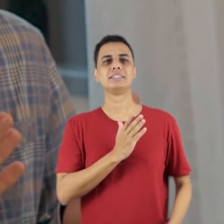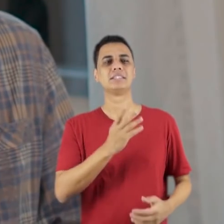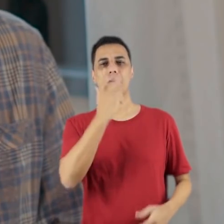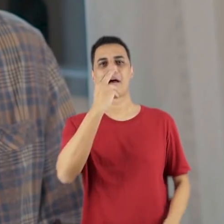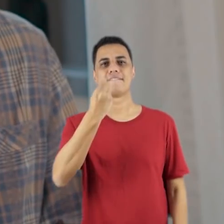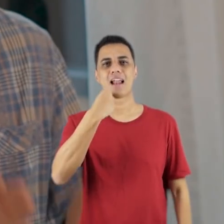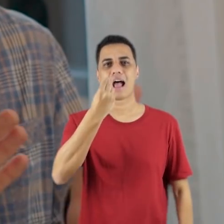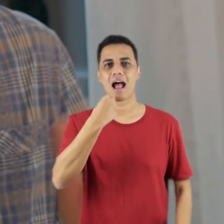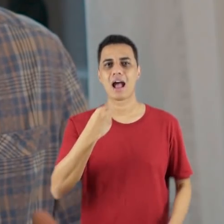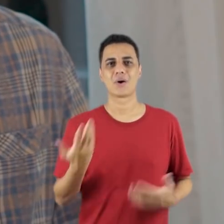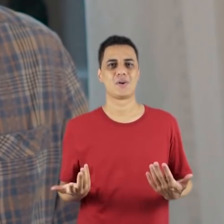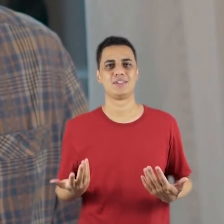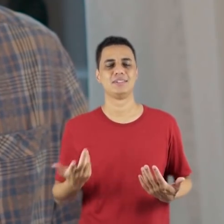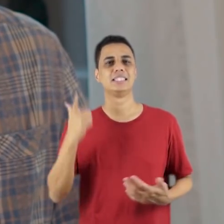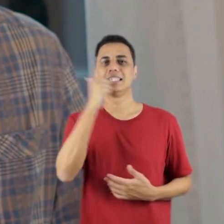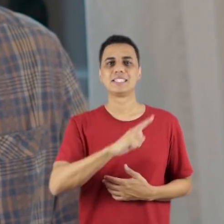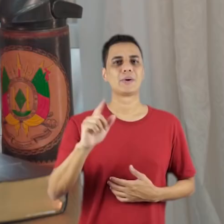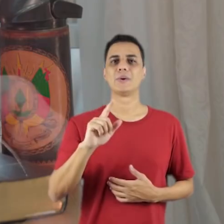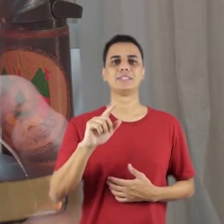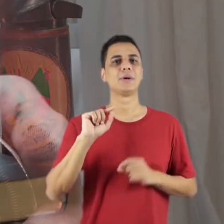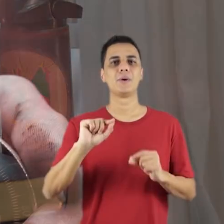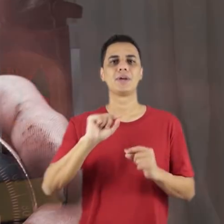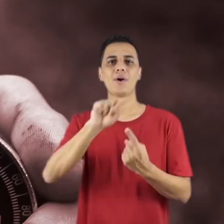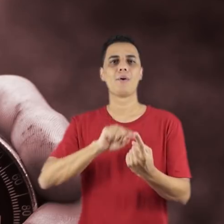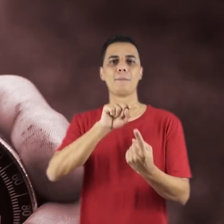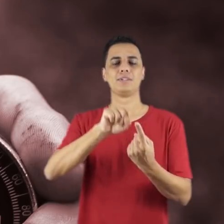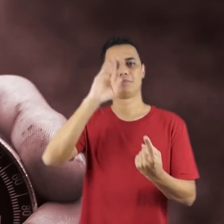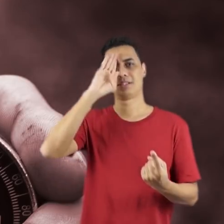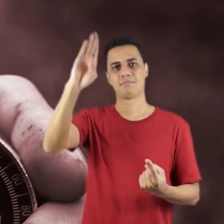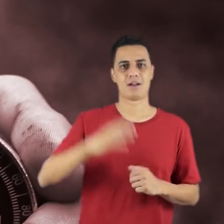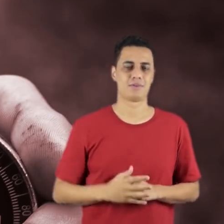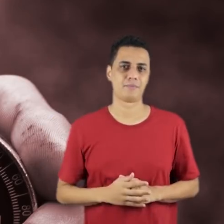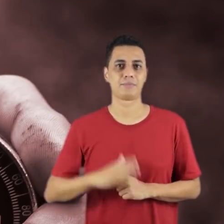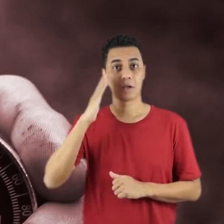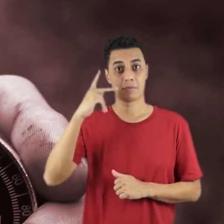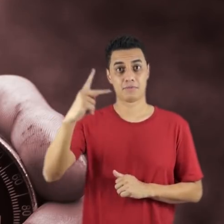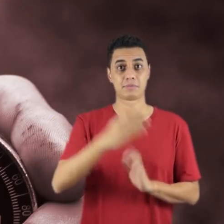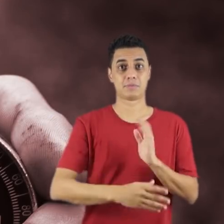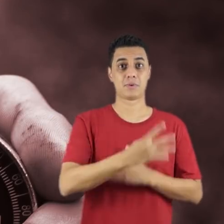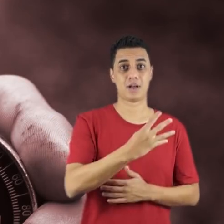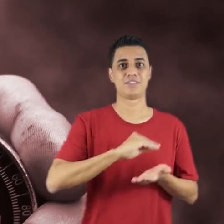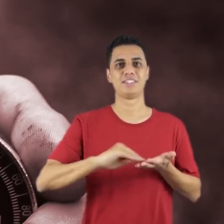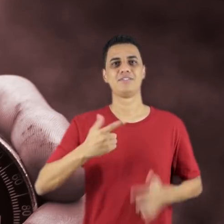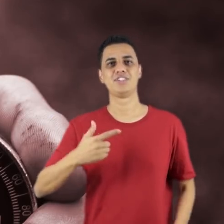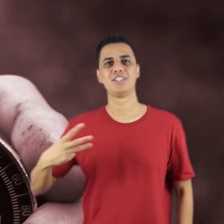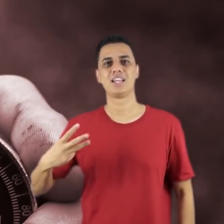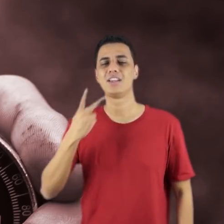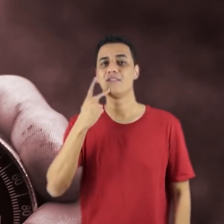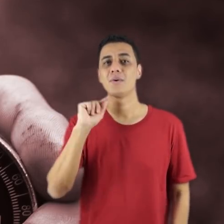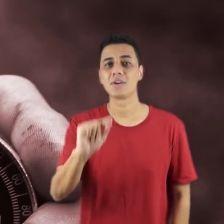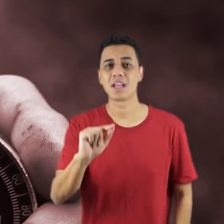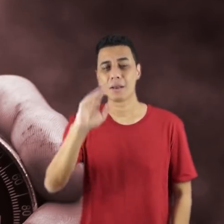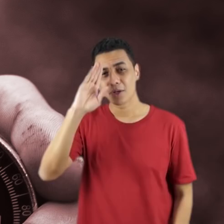não pode cumprir com a sua principal função. Provérbios 4:23 diz que sobre tudo o que se deve guardar, guarde o teu coração,